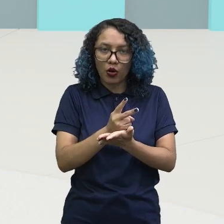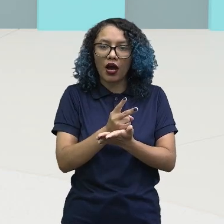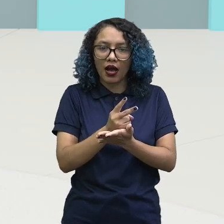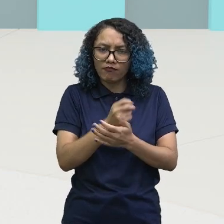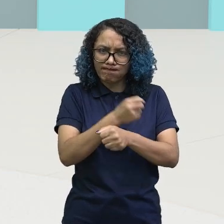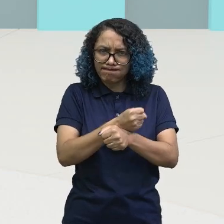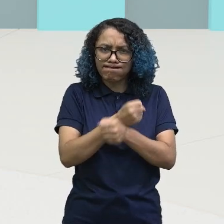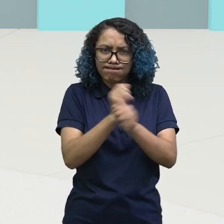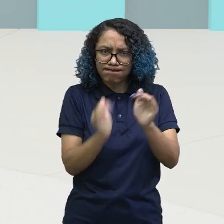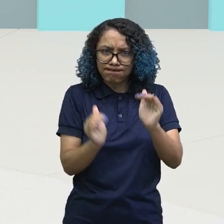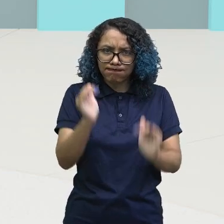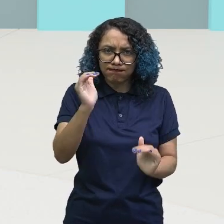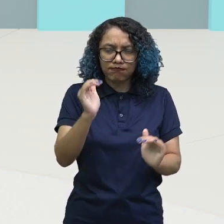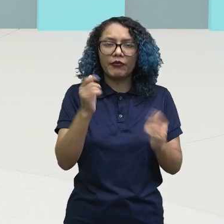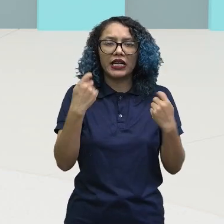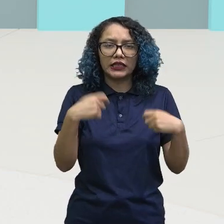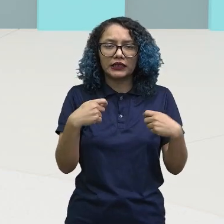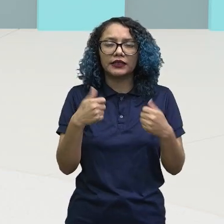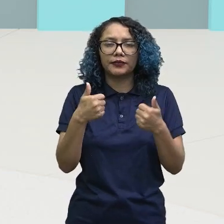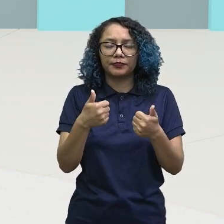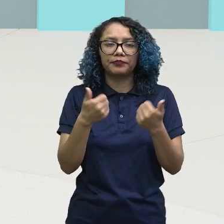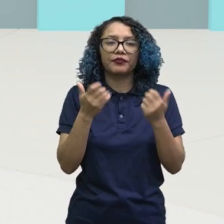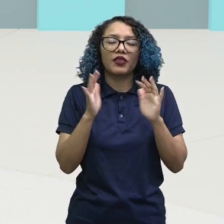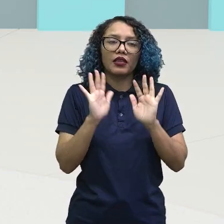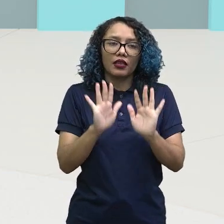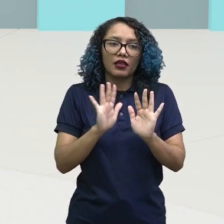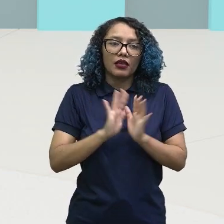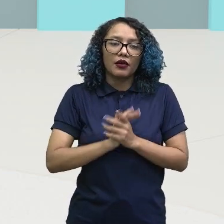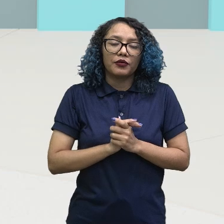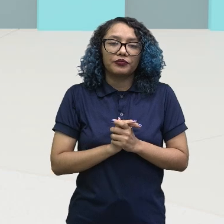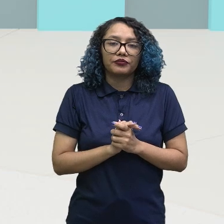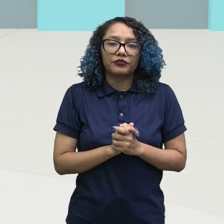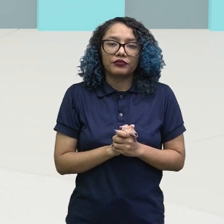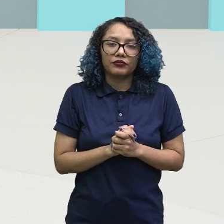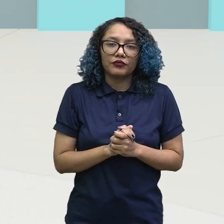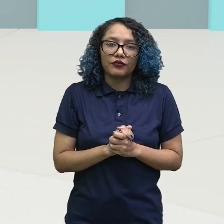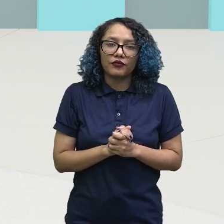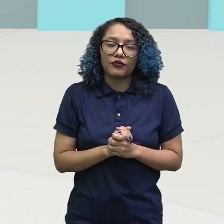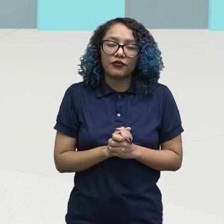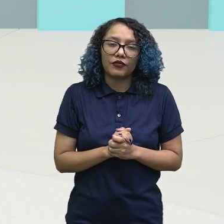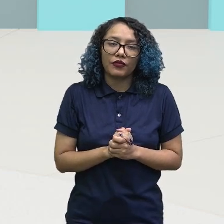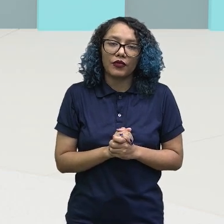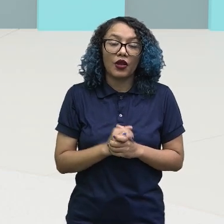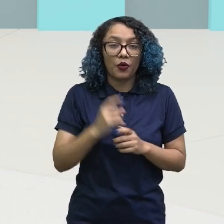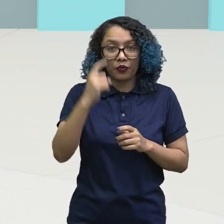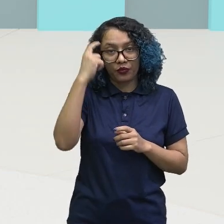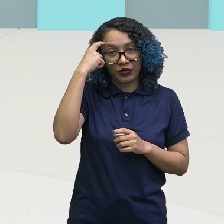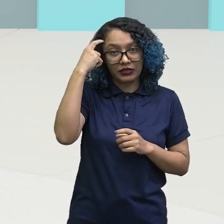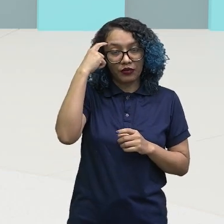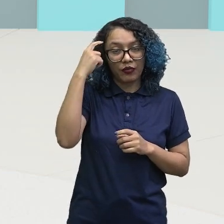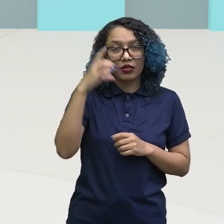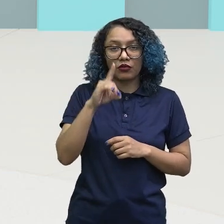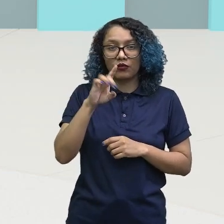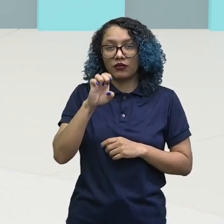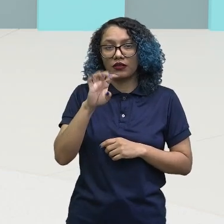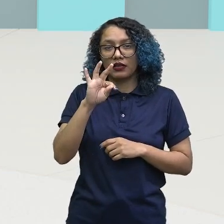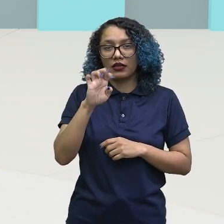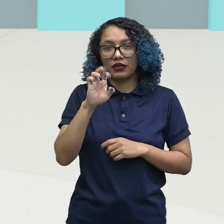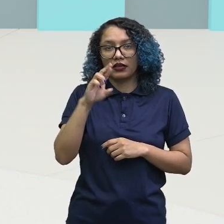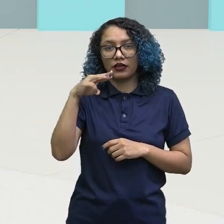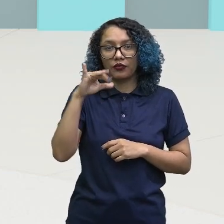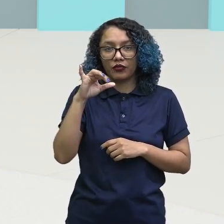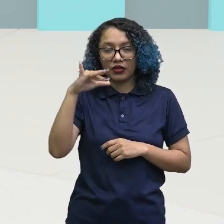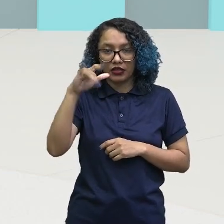de desigualdade social, ok? Então, nós vamos ter esse pensamento determinista, não é? Se eles